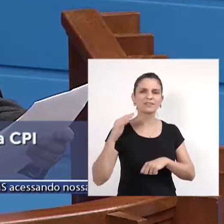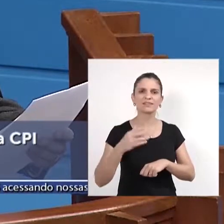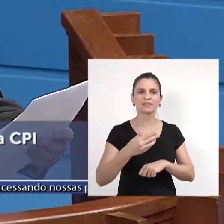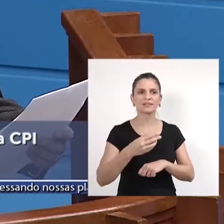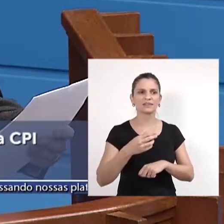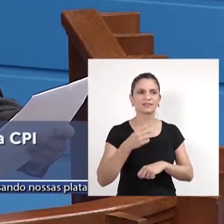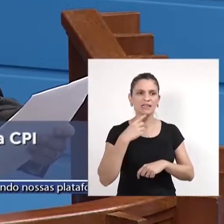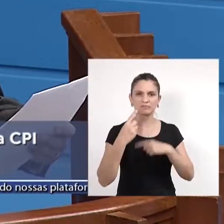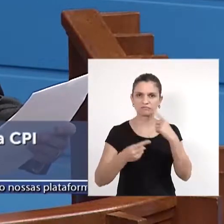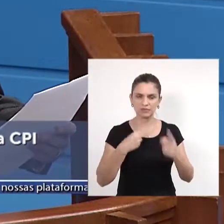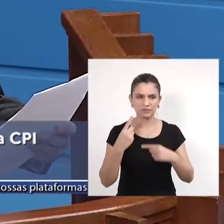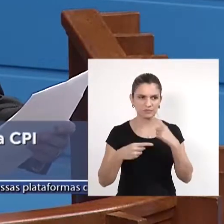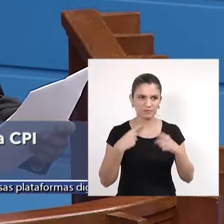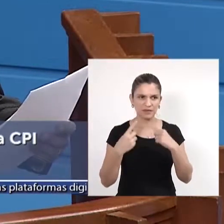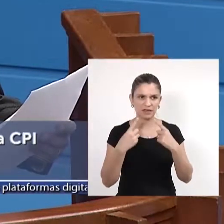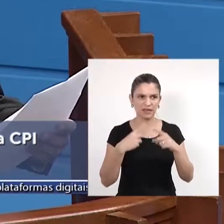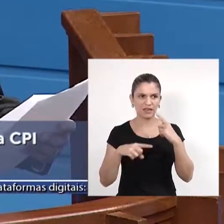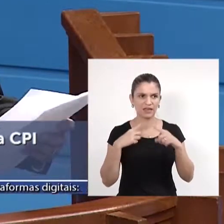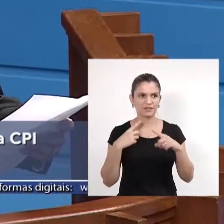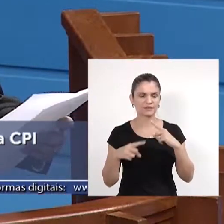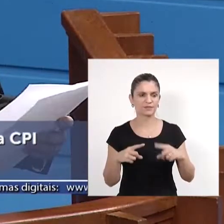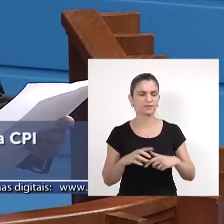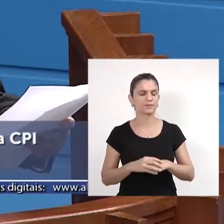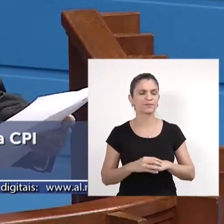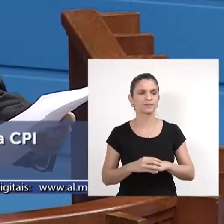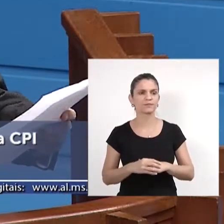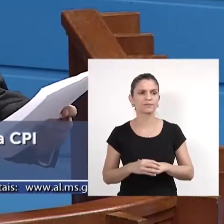o que representa cerca de 1/3 de todos os casos.